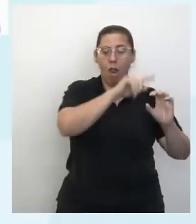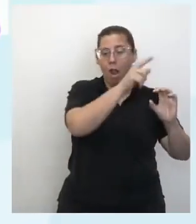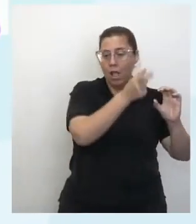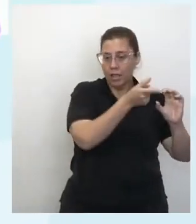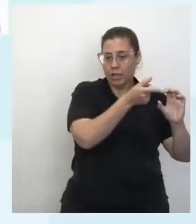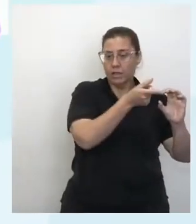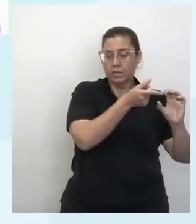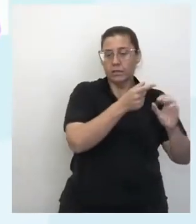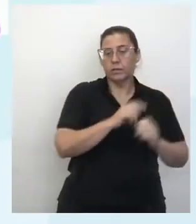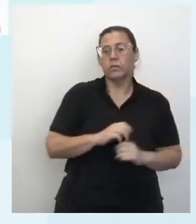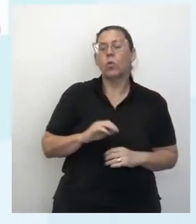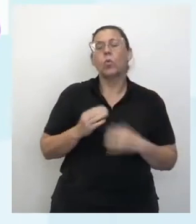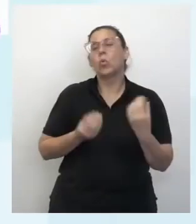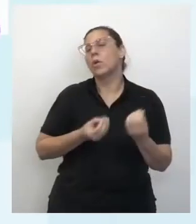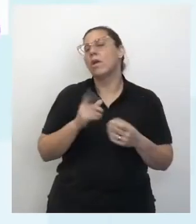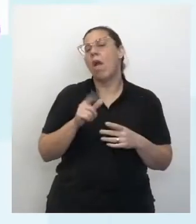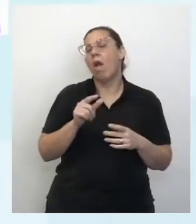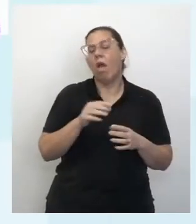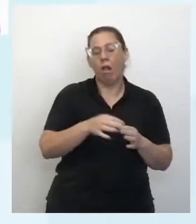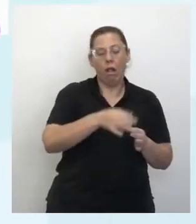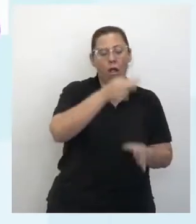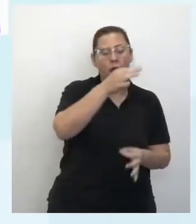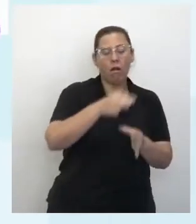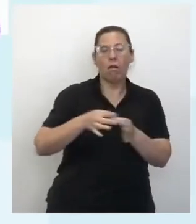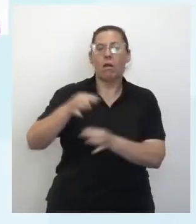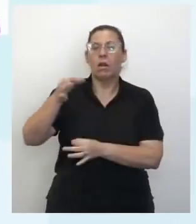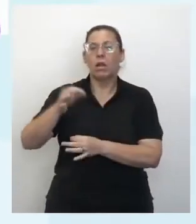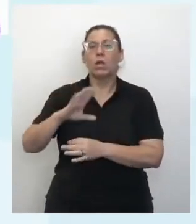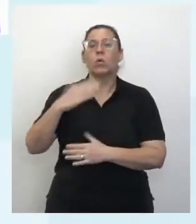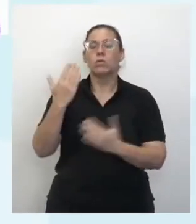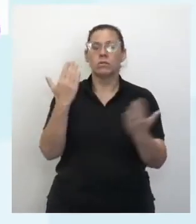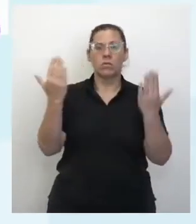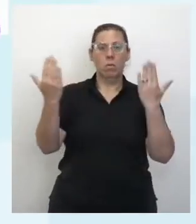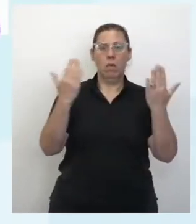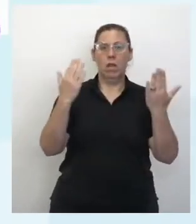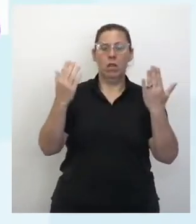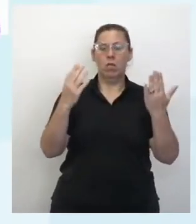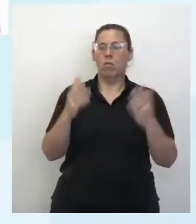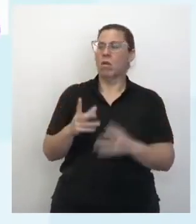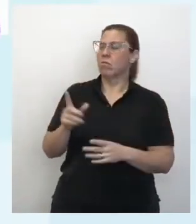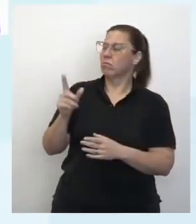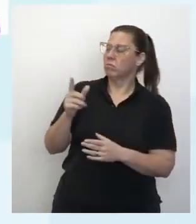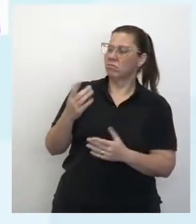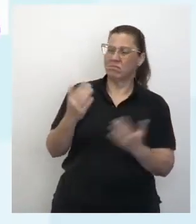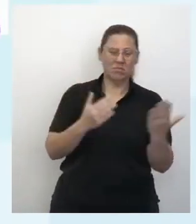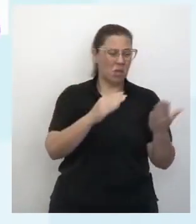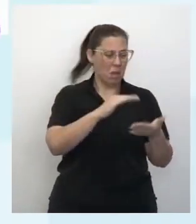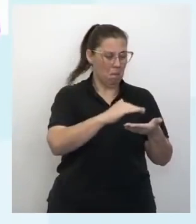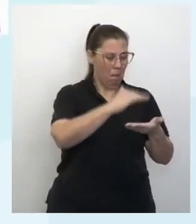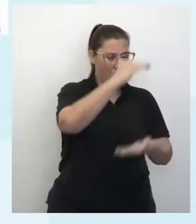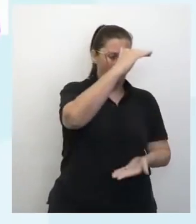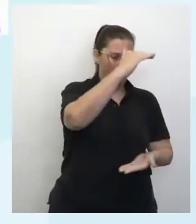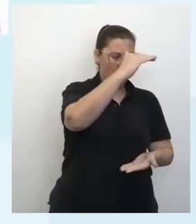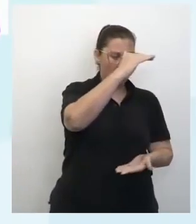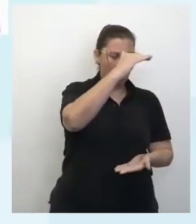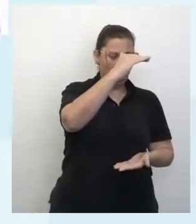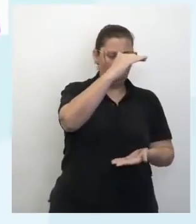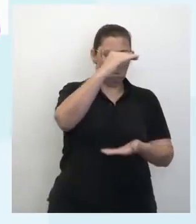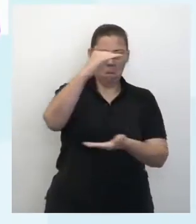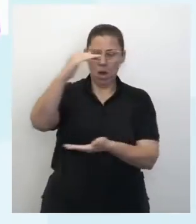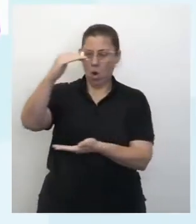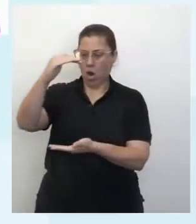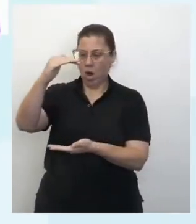ângulo, os lados correspondentes? Quando você for comparar, você tem que olhar assim, maior com lado